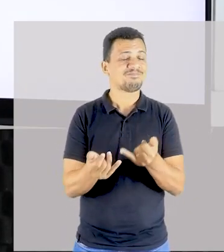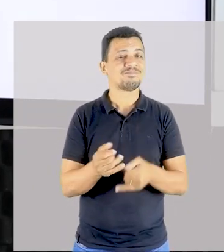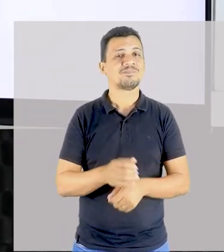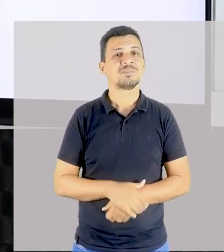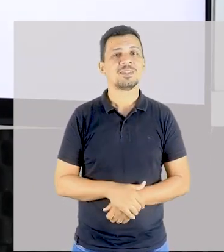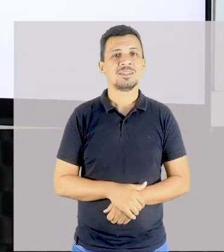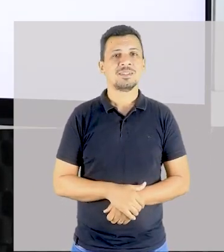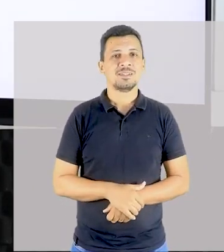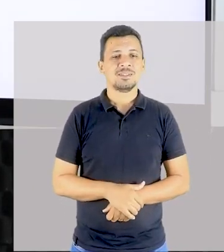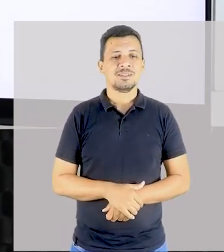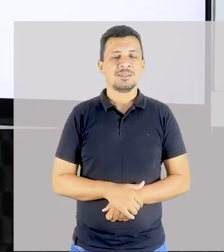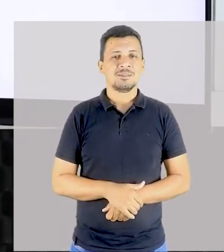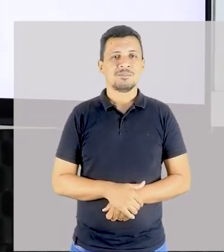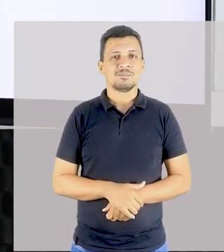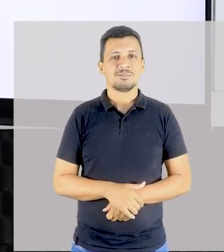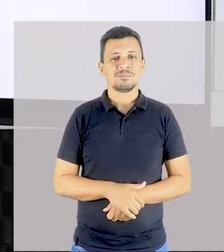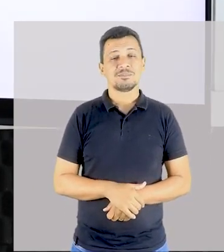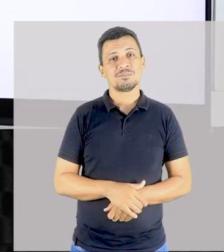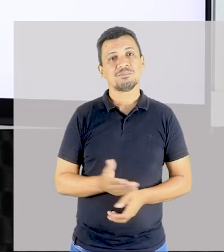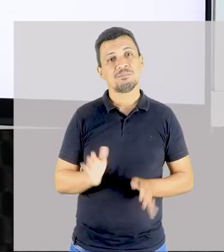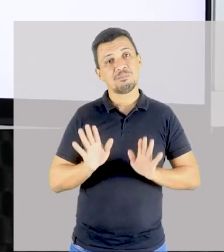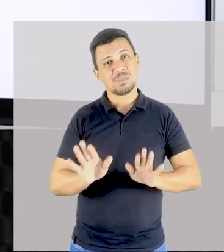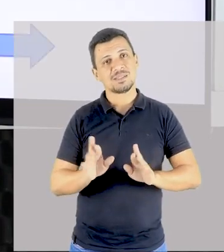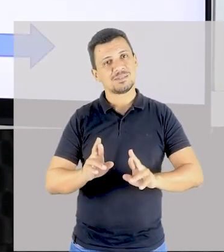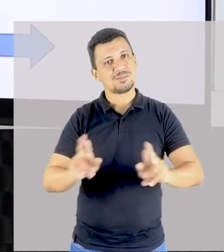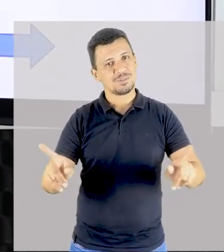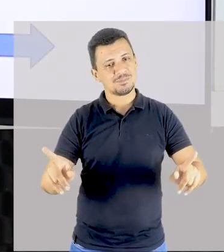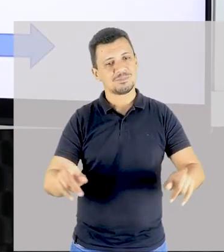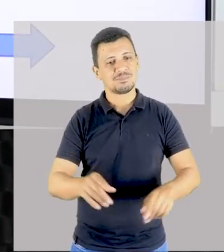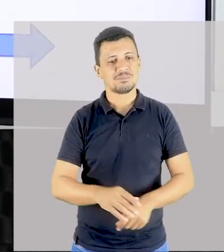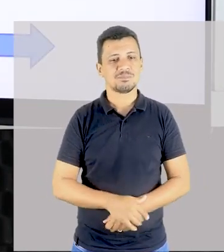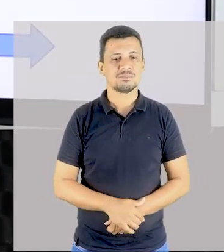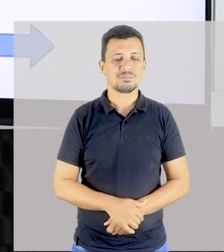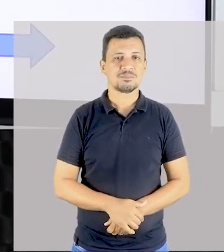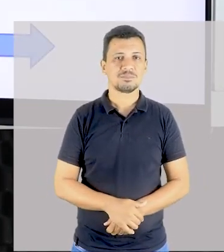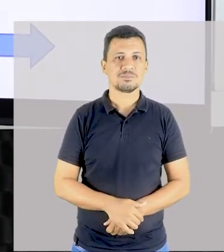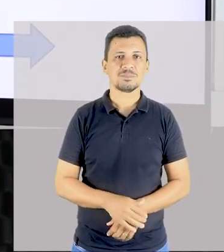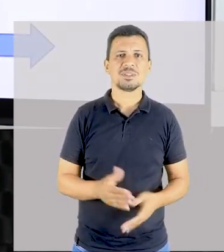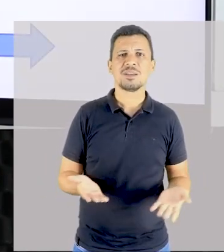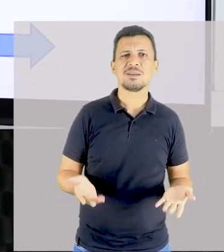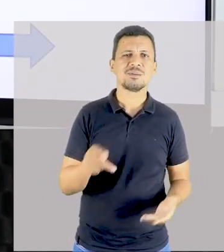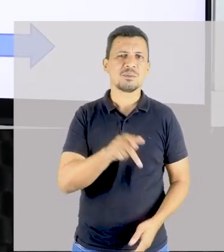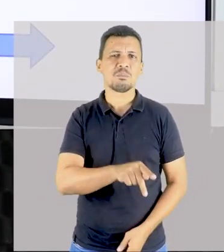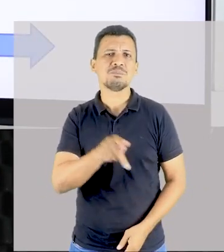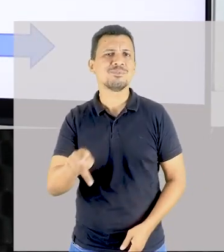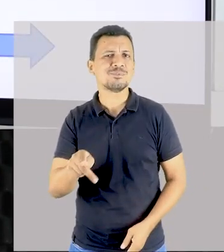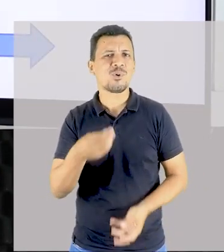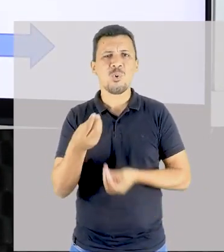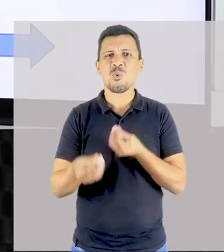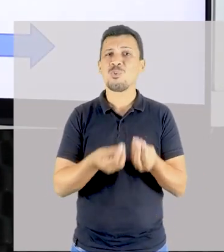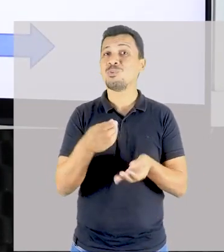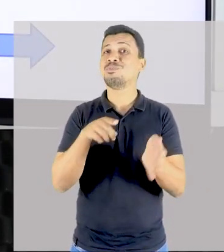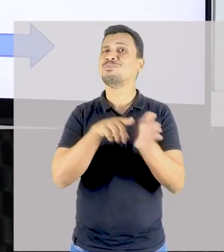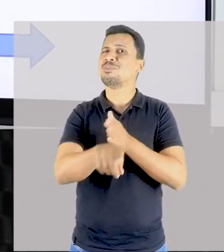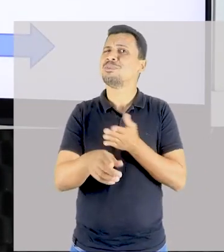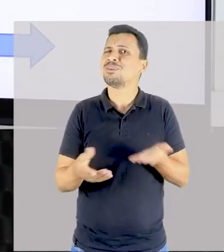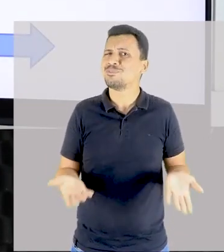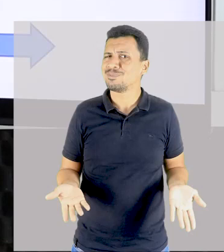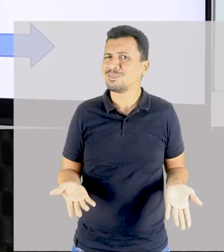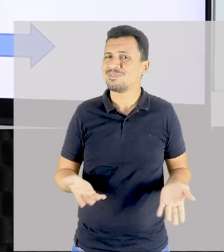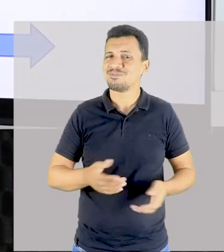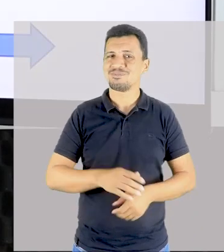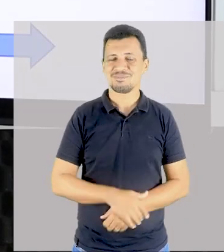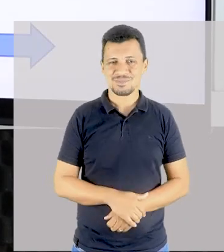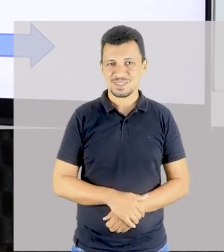muito parecidos se referem a situações distintas E aí professor como é que isso pode ser cobrado uma questão